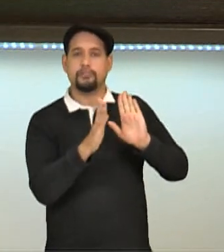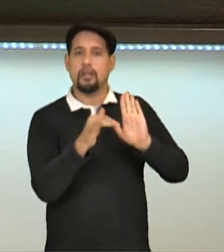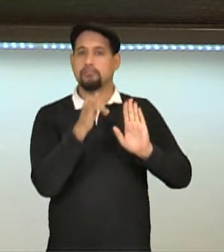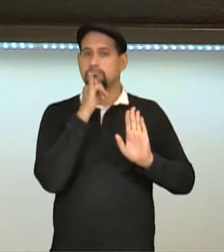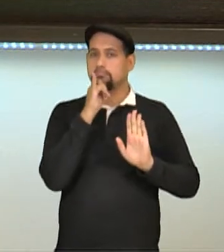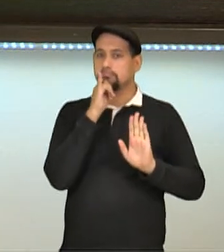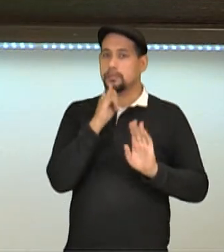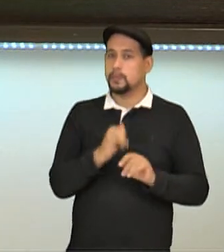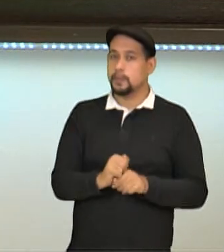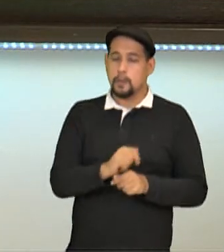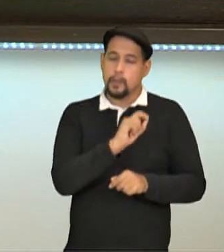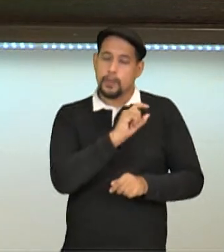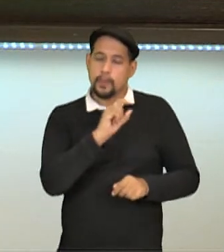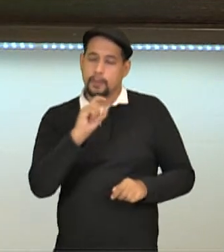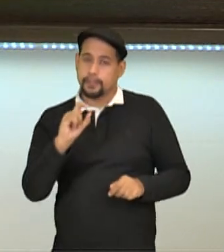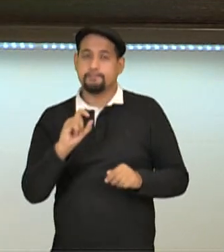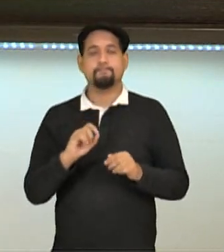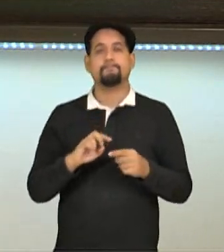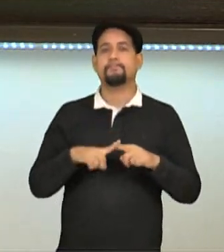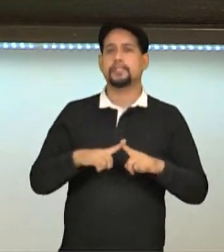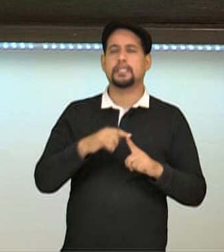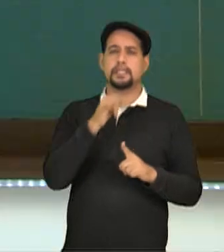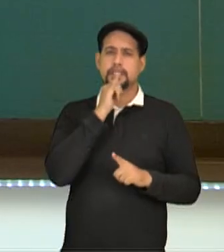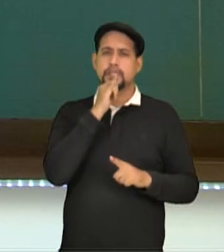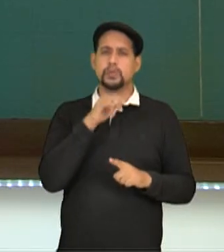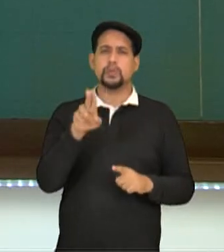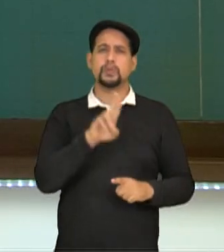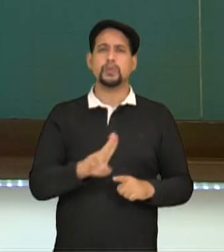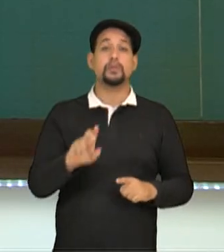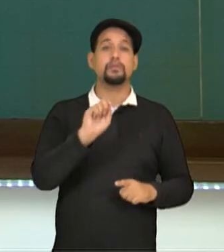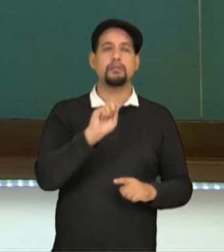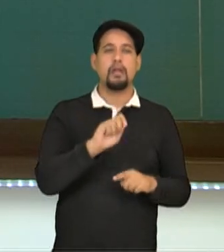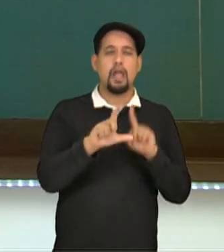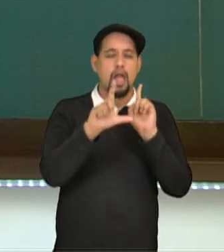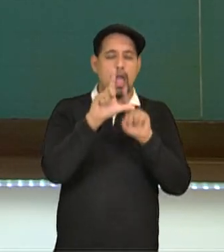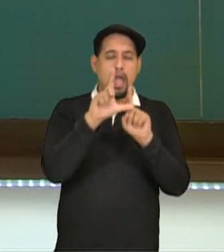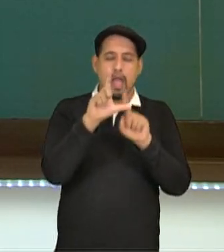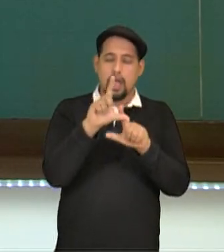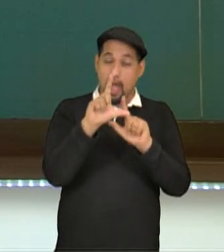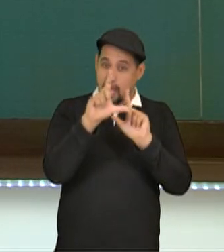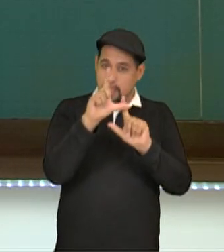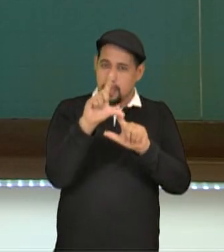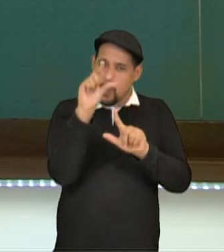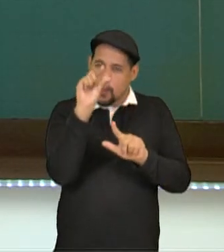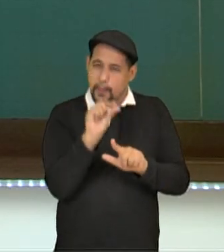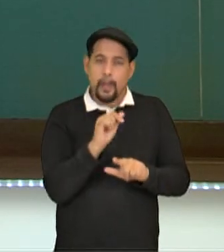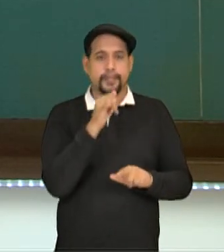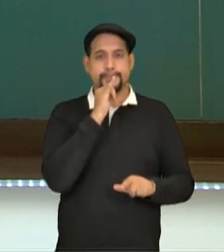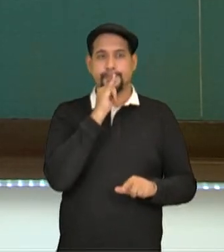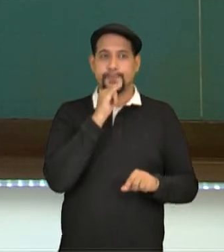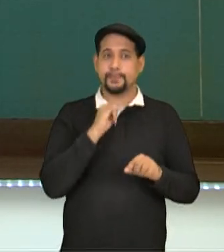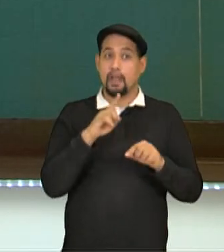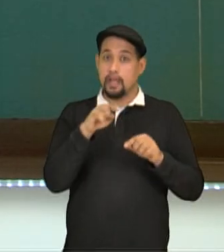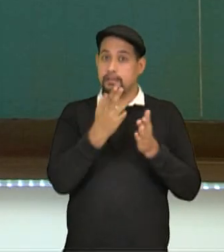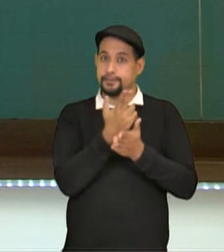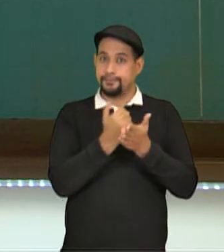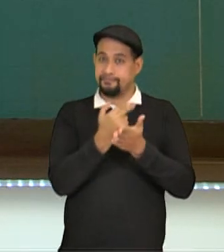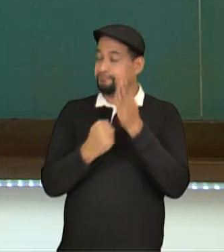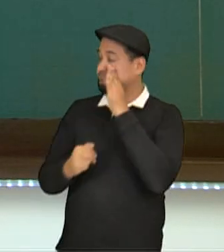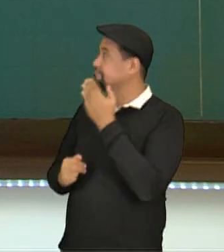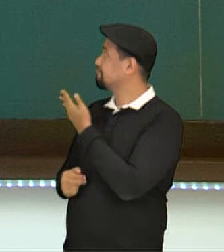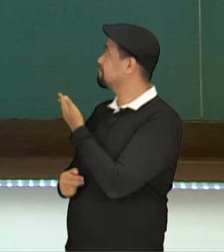um pedaço dessa reta. E a gente pode usar a letra minúscula do nosso alfabeto. Então, por exemplo, esse desenho aqui eu